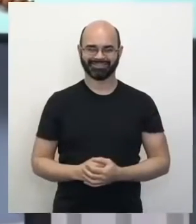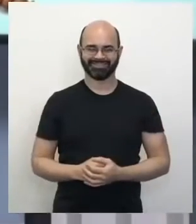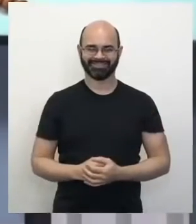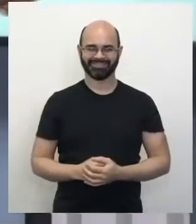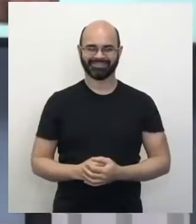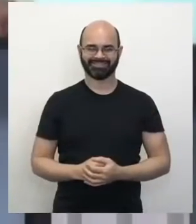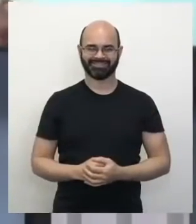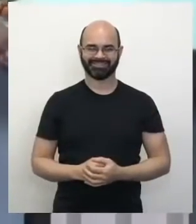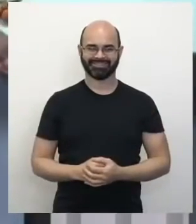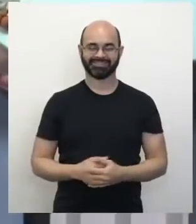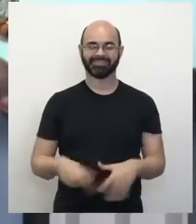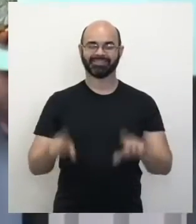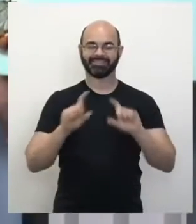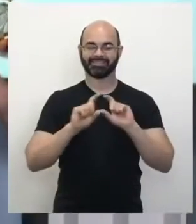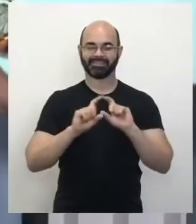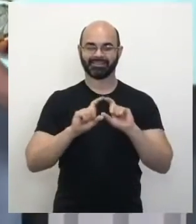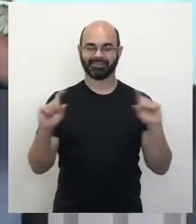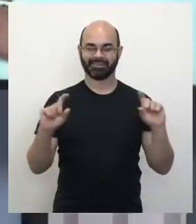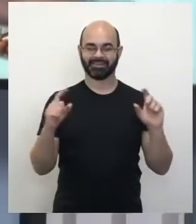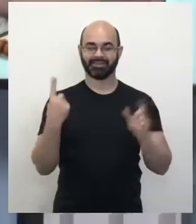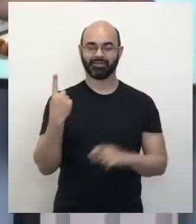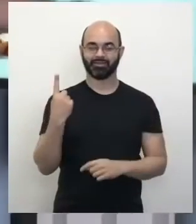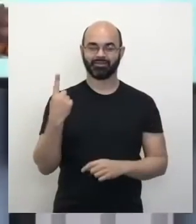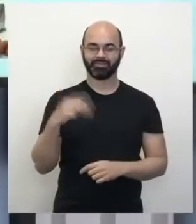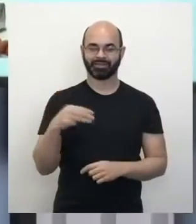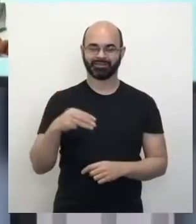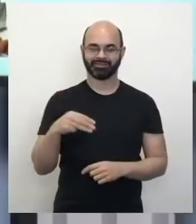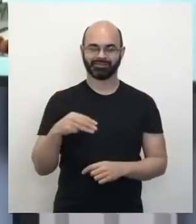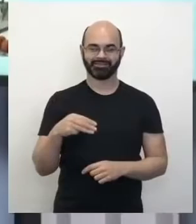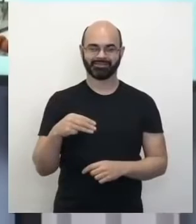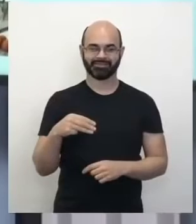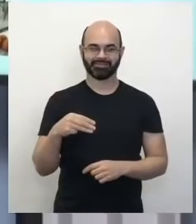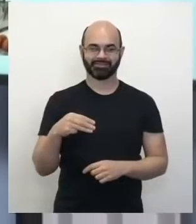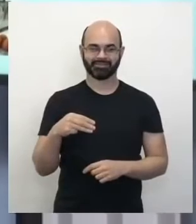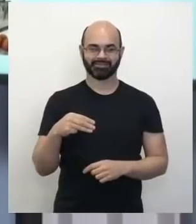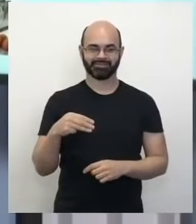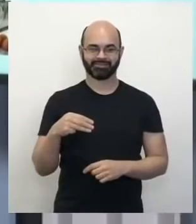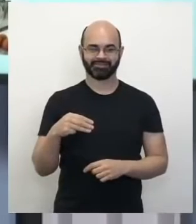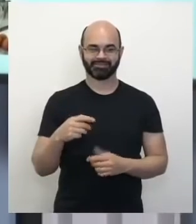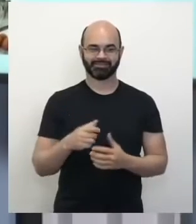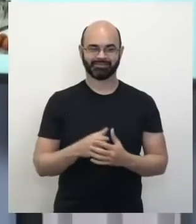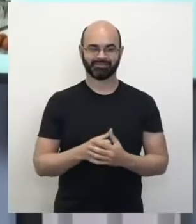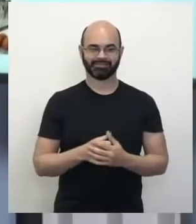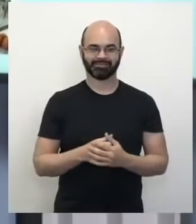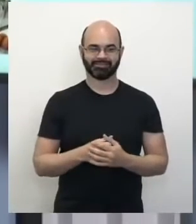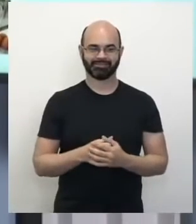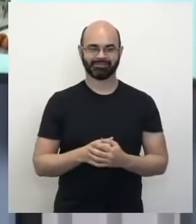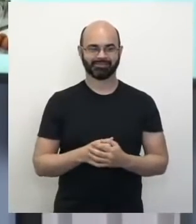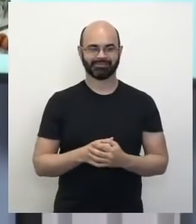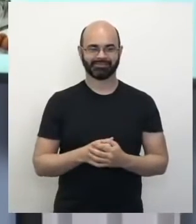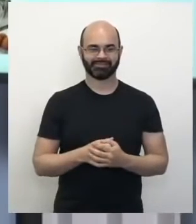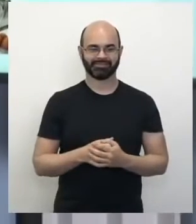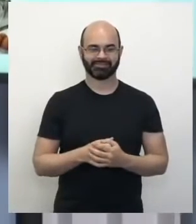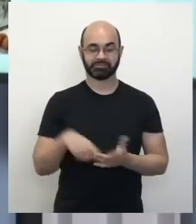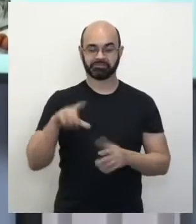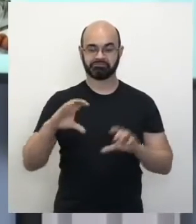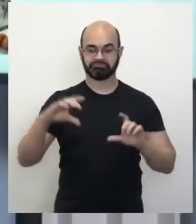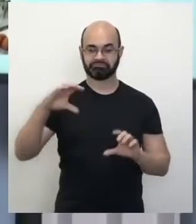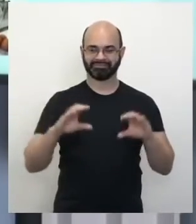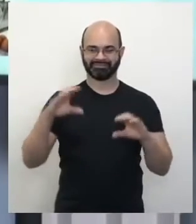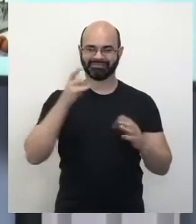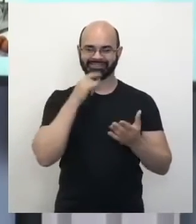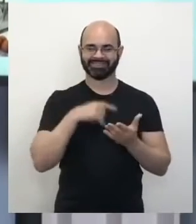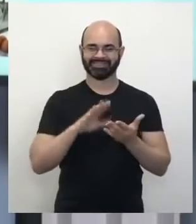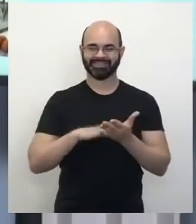Tá vendo? Ó? Essa régua aqui, ela tem 1 metro. A gente já usou. Opa, deixa eu vir pra cá. Aí, deixa eu virar aqui. Pronto. Para não atropelar o